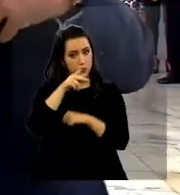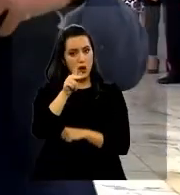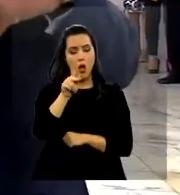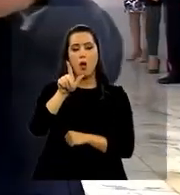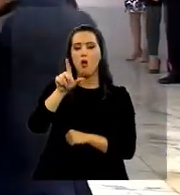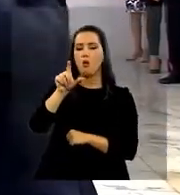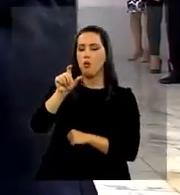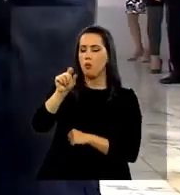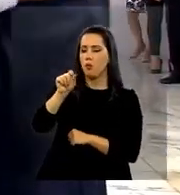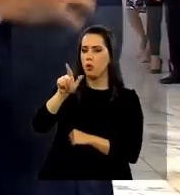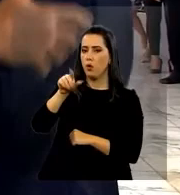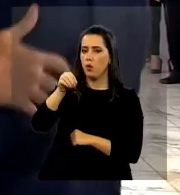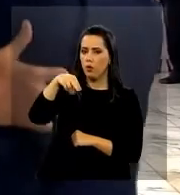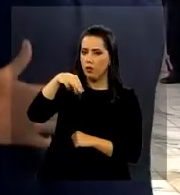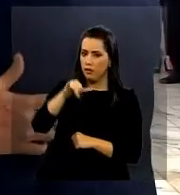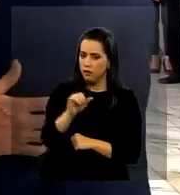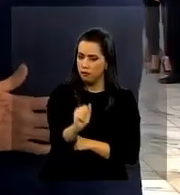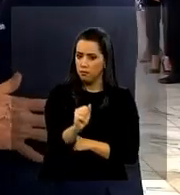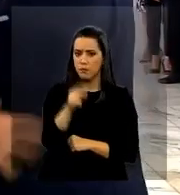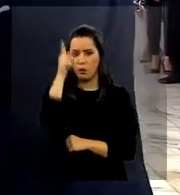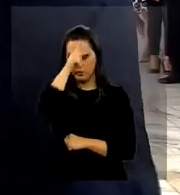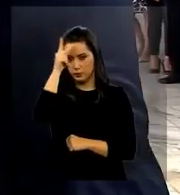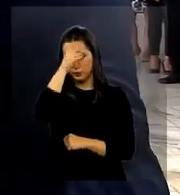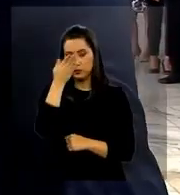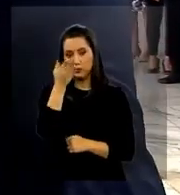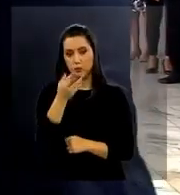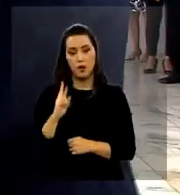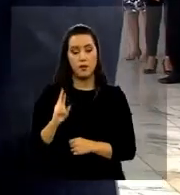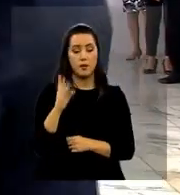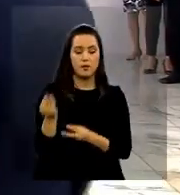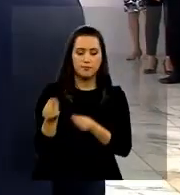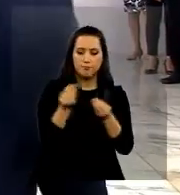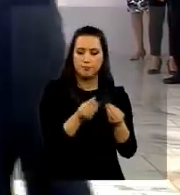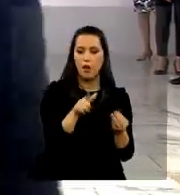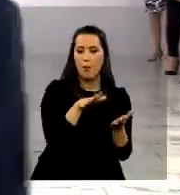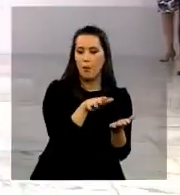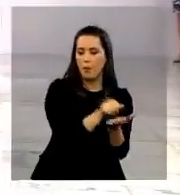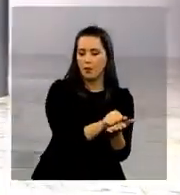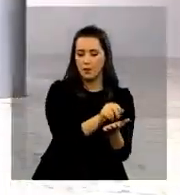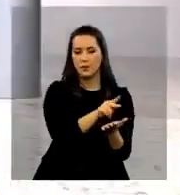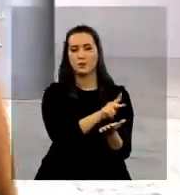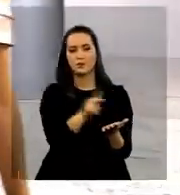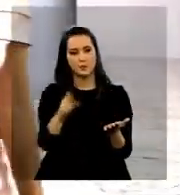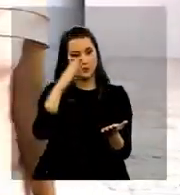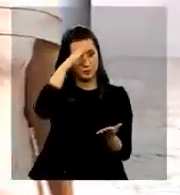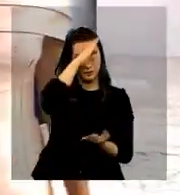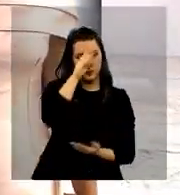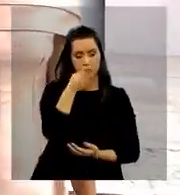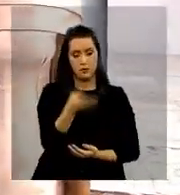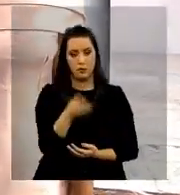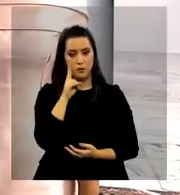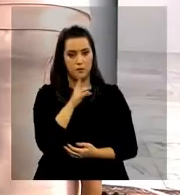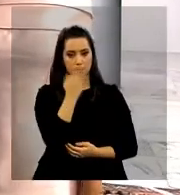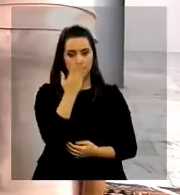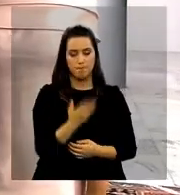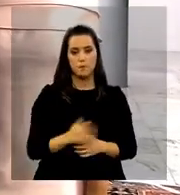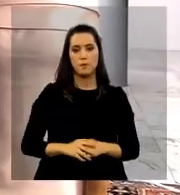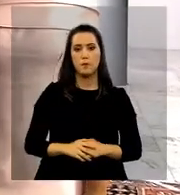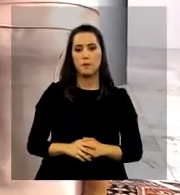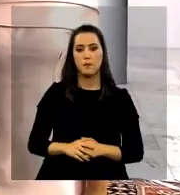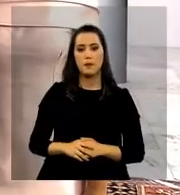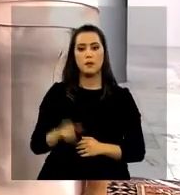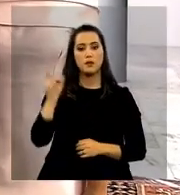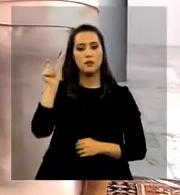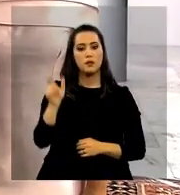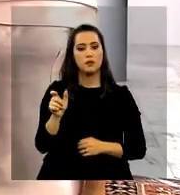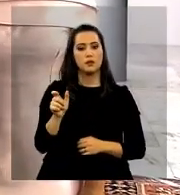enviou representante para o Brasil, para a posse do presidente Jair Bolsonaro. A